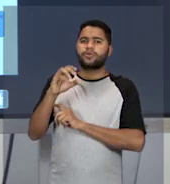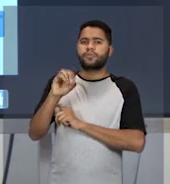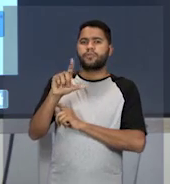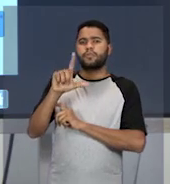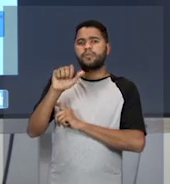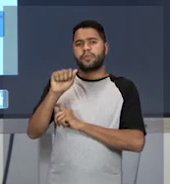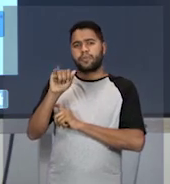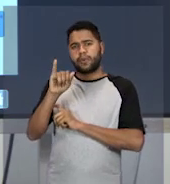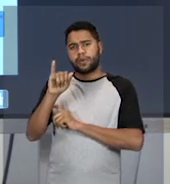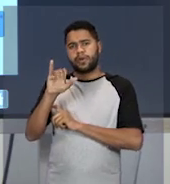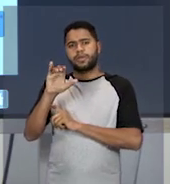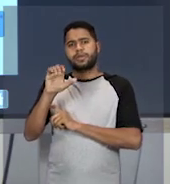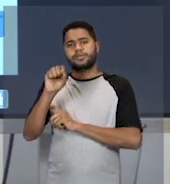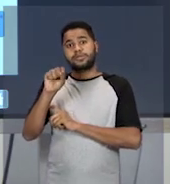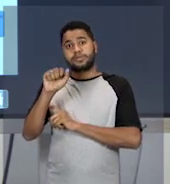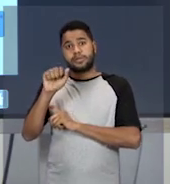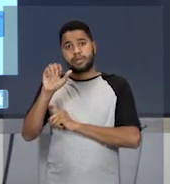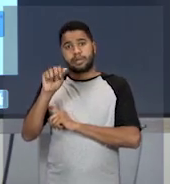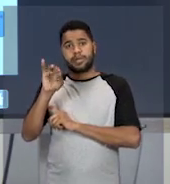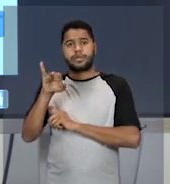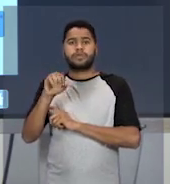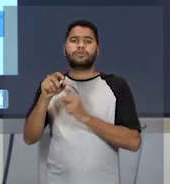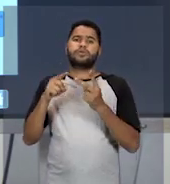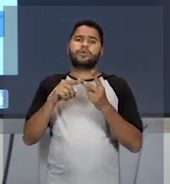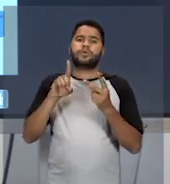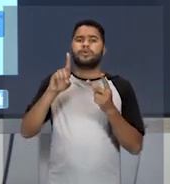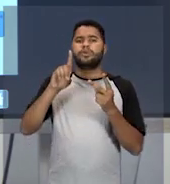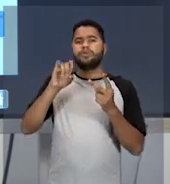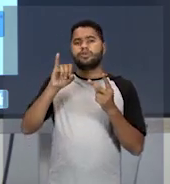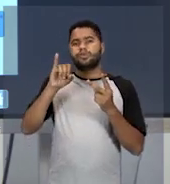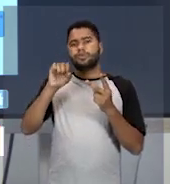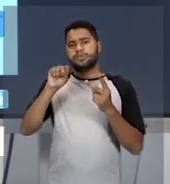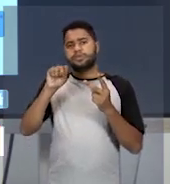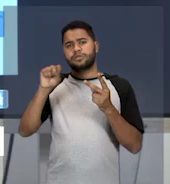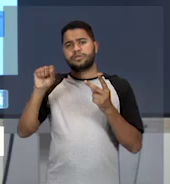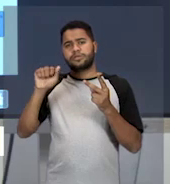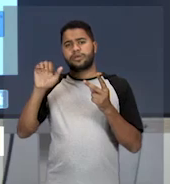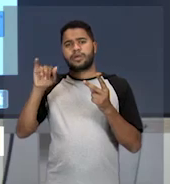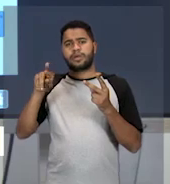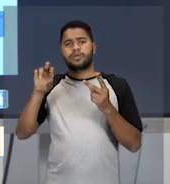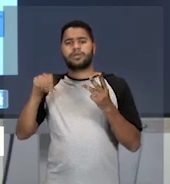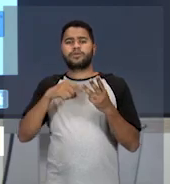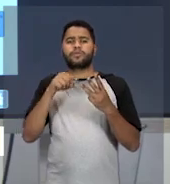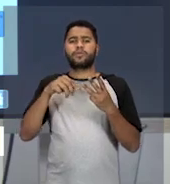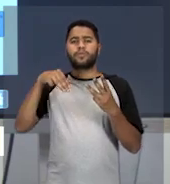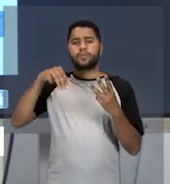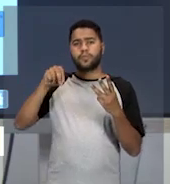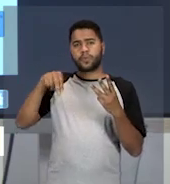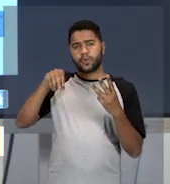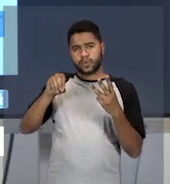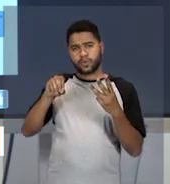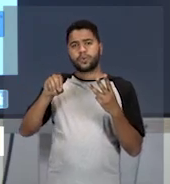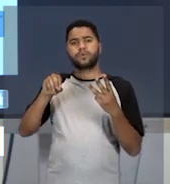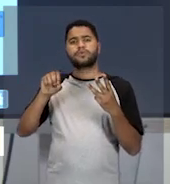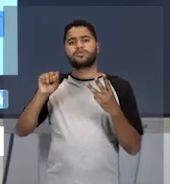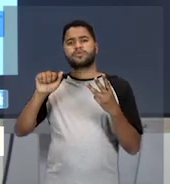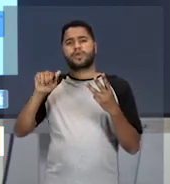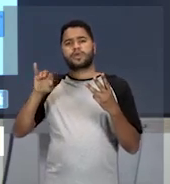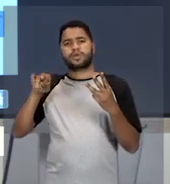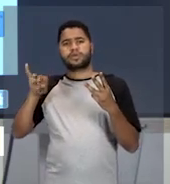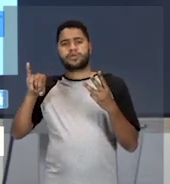carboidratos maiores, né? Pode ser também disacarídeos, monossacarídeos, vou explicar aqui para frente para vocês. Com o processo